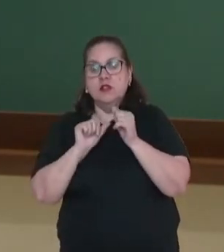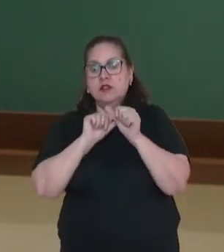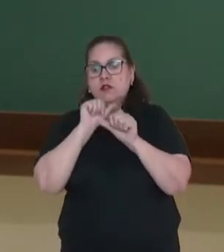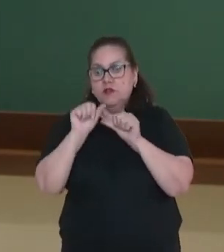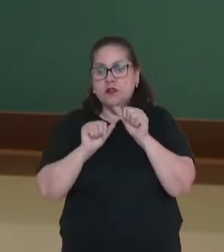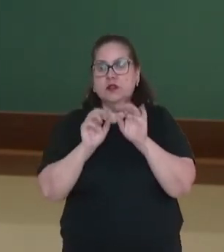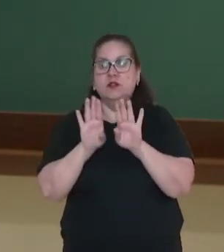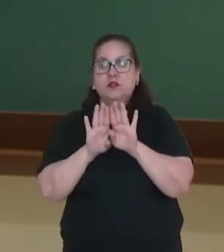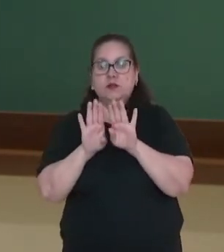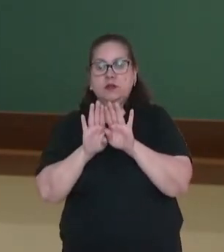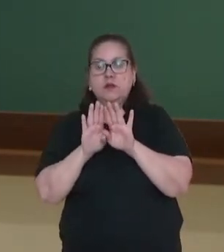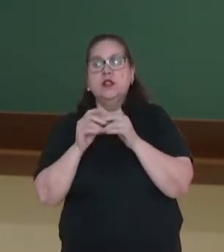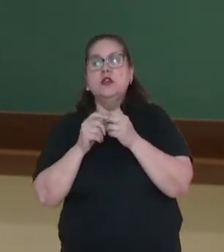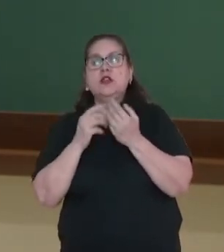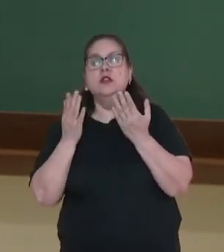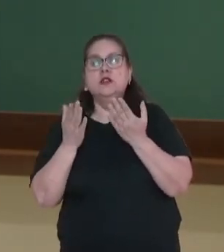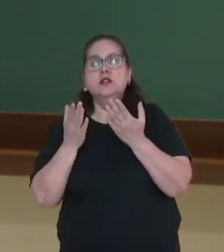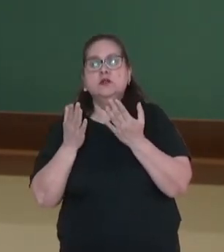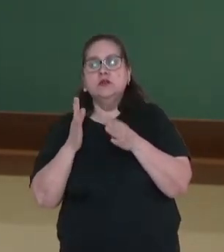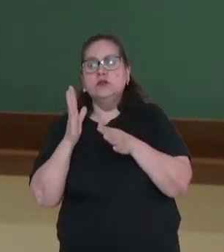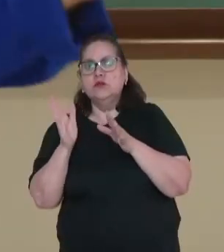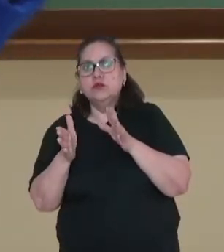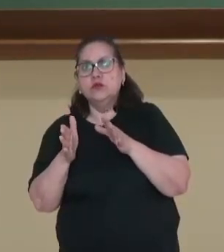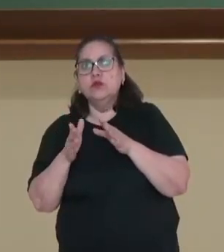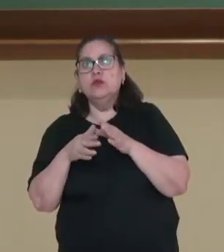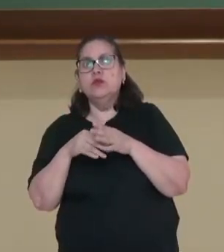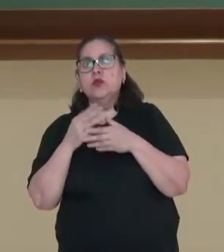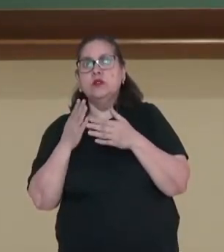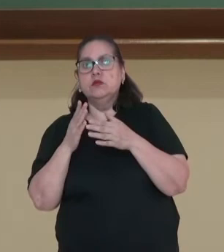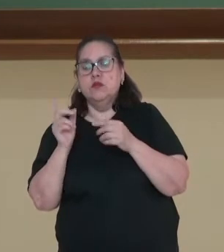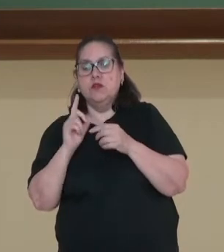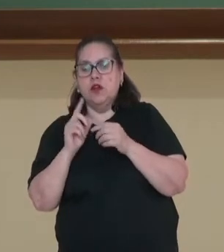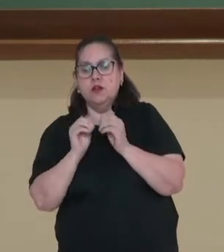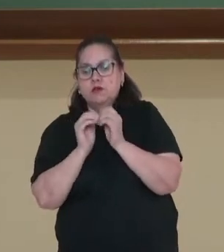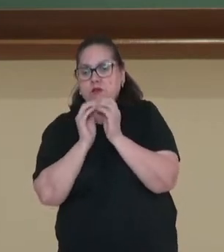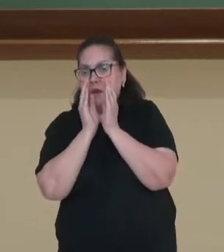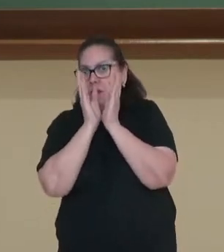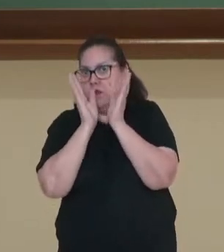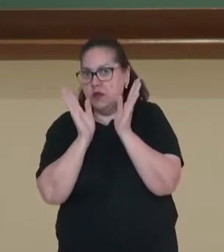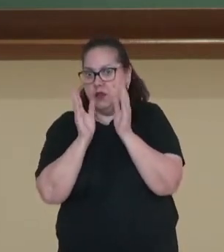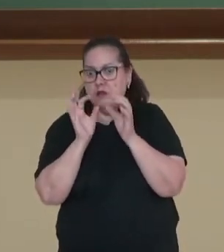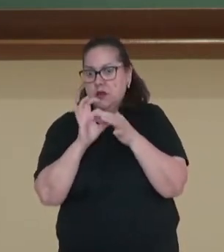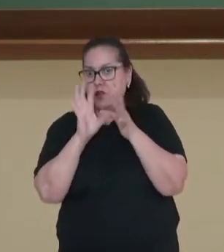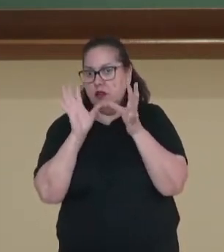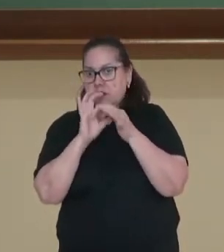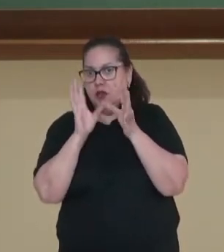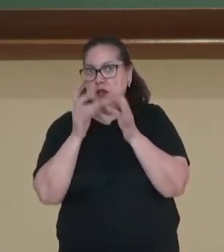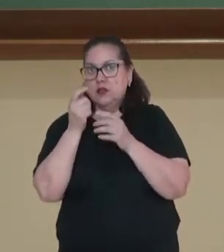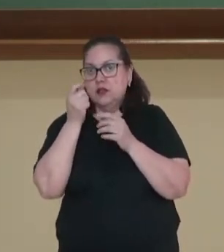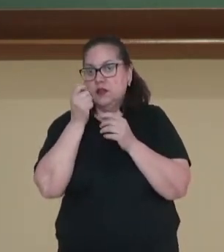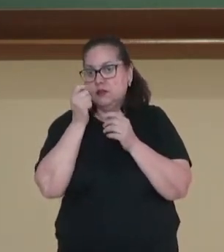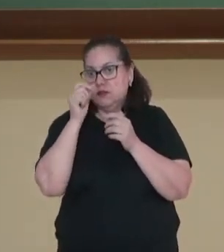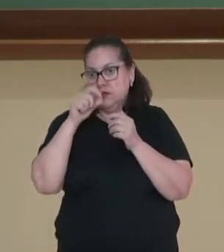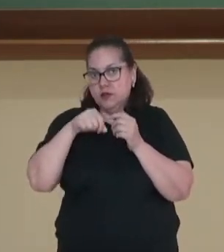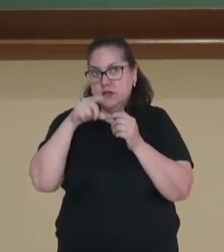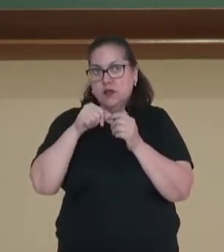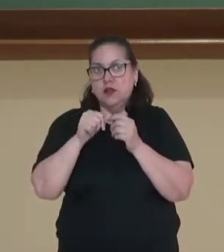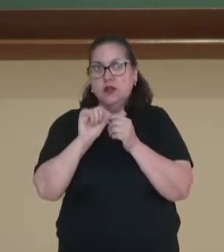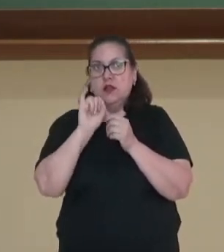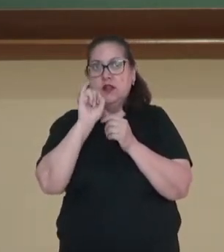também é assim, tá? Já aquele fruto que não vai se abrir, né, para a liberação dessa semente, a gente chama